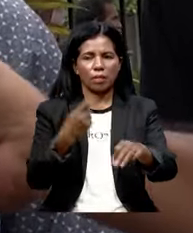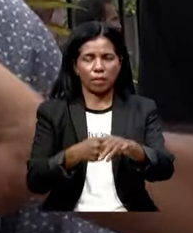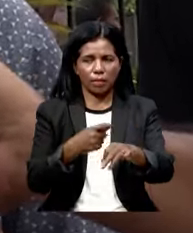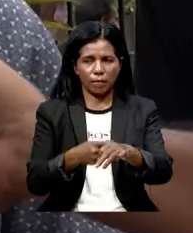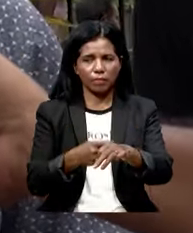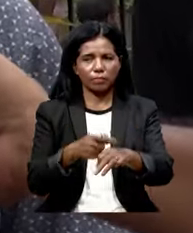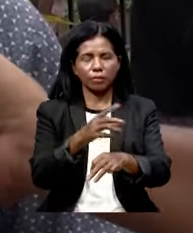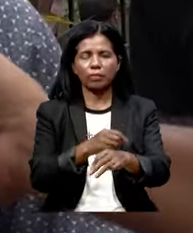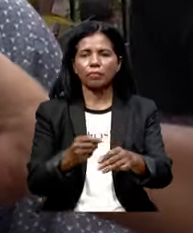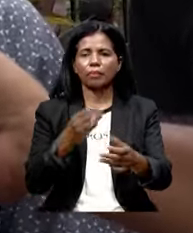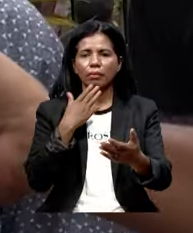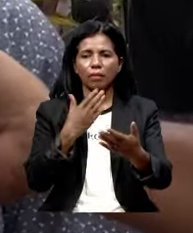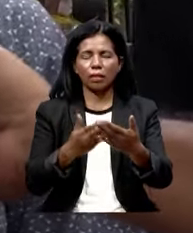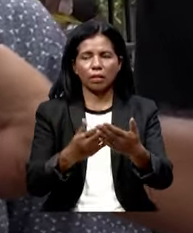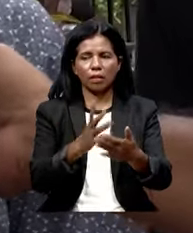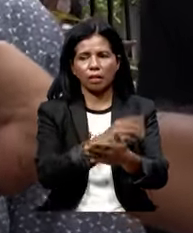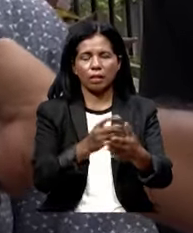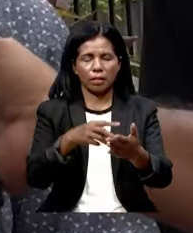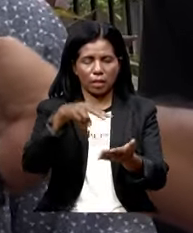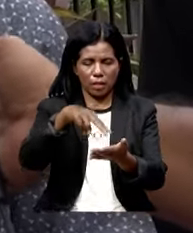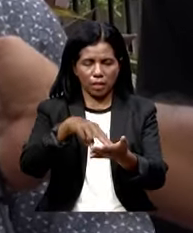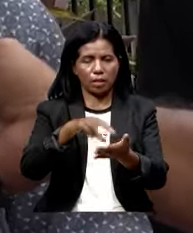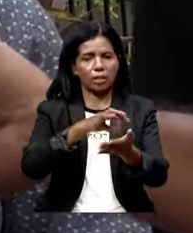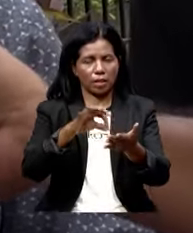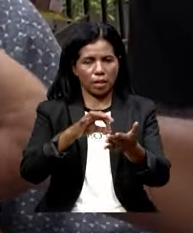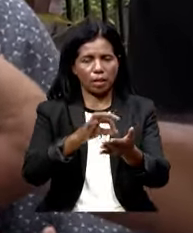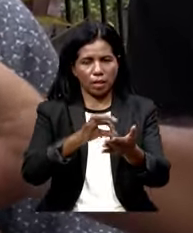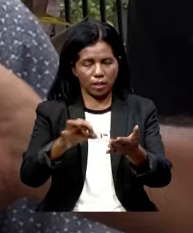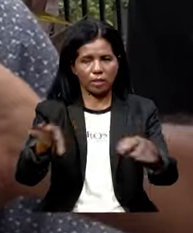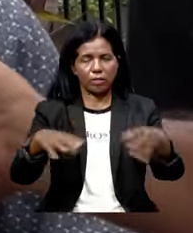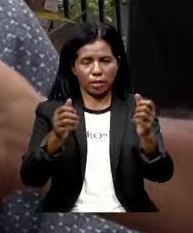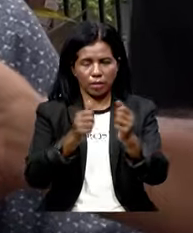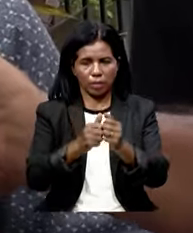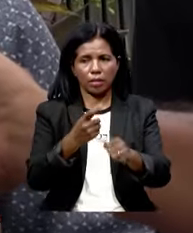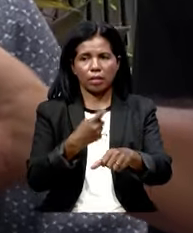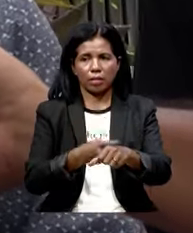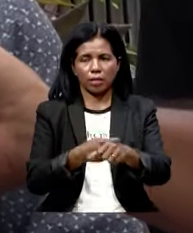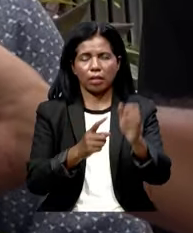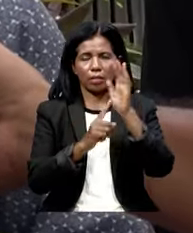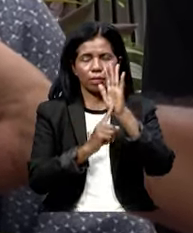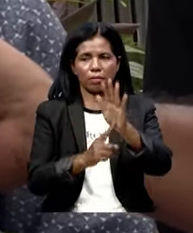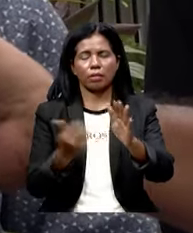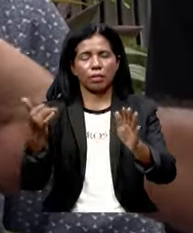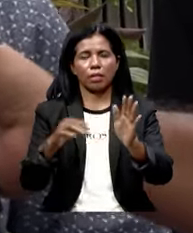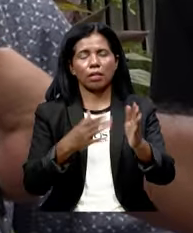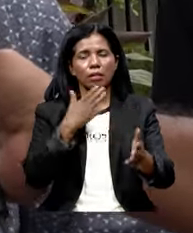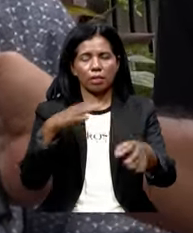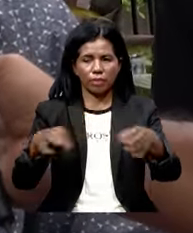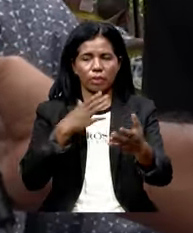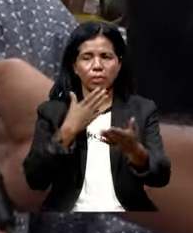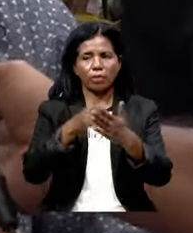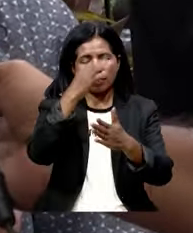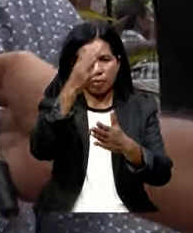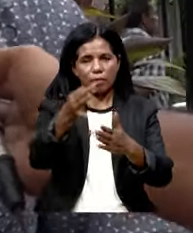maca e a contratularan estabelece né e ao mesmo tempo sira tem que a tudo na fase ser prestação para ba